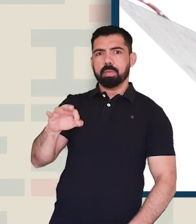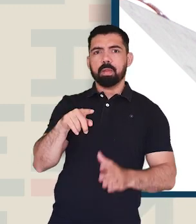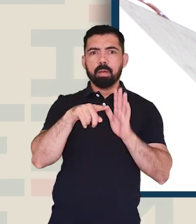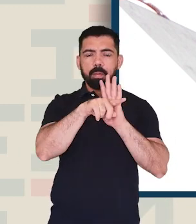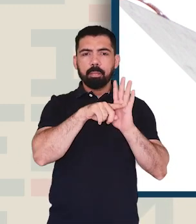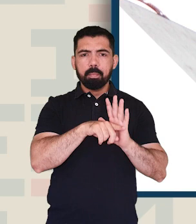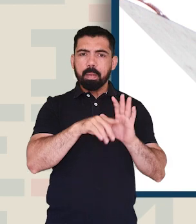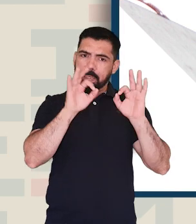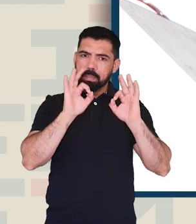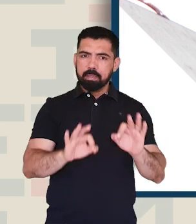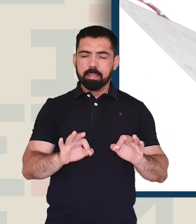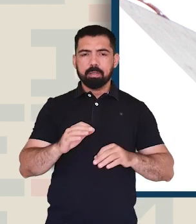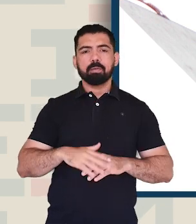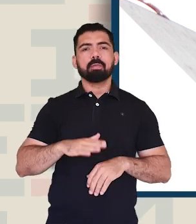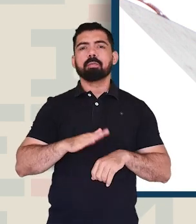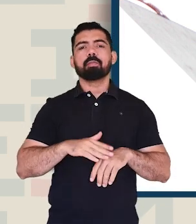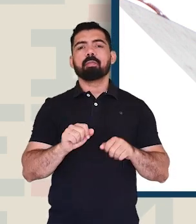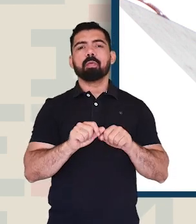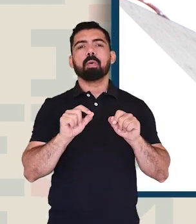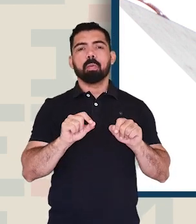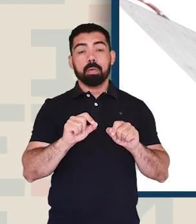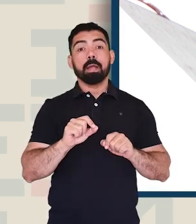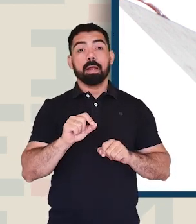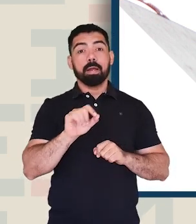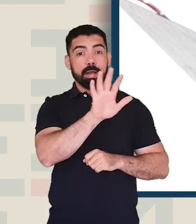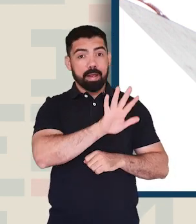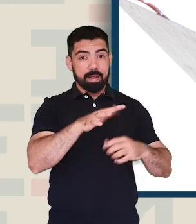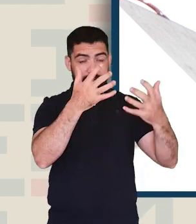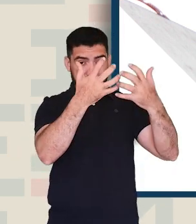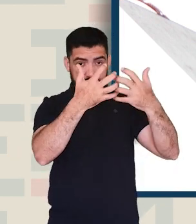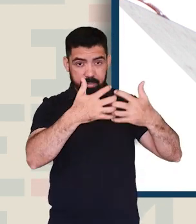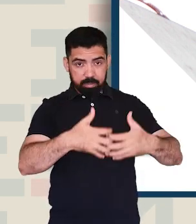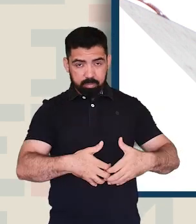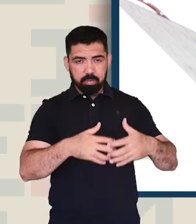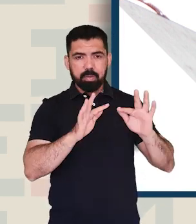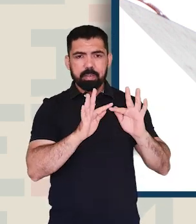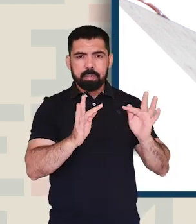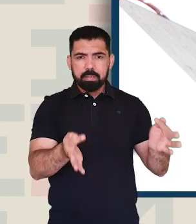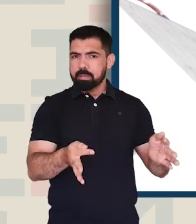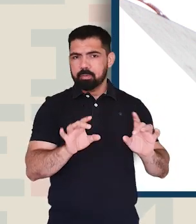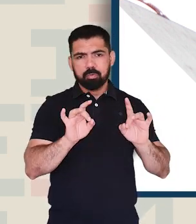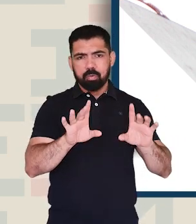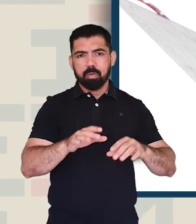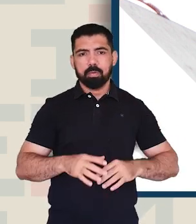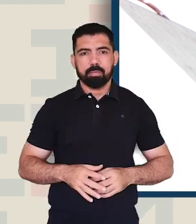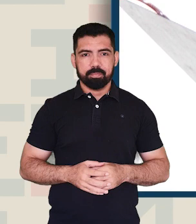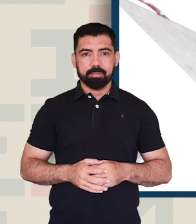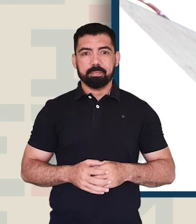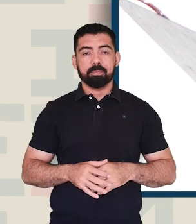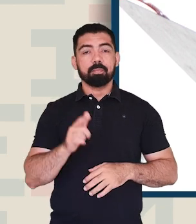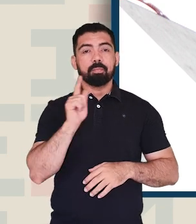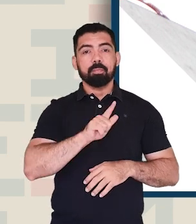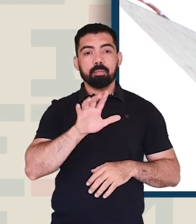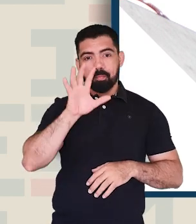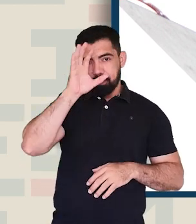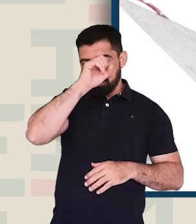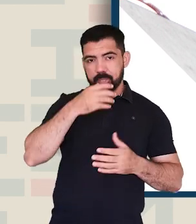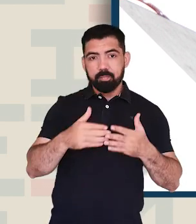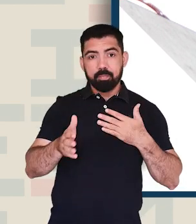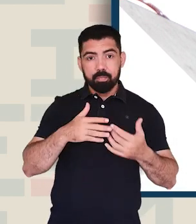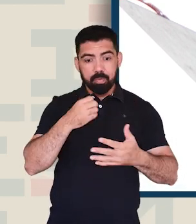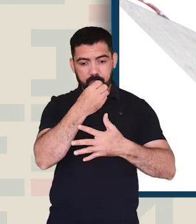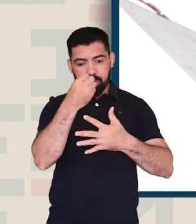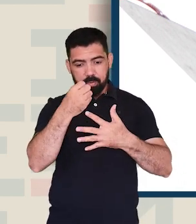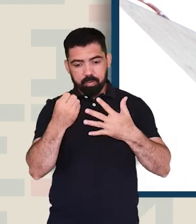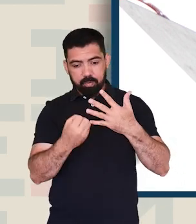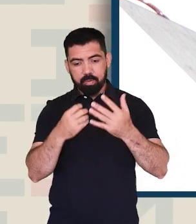pesquisando. Tem uma dica de ouro, de você fazer o campo harmônico muito simplesmente. Né? Você pegar qualquer nota que